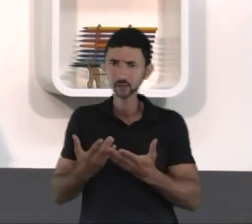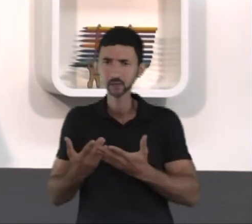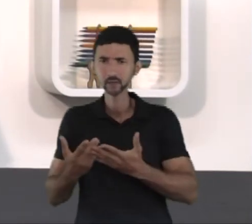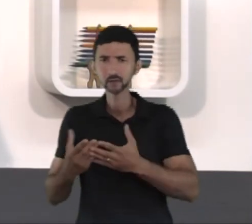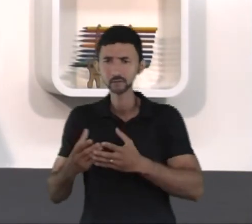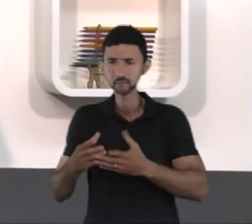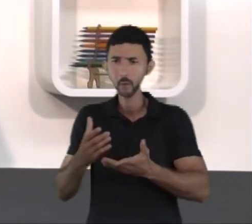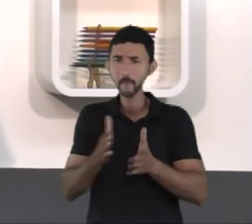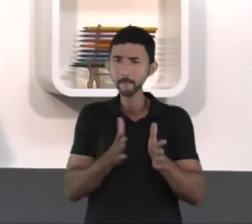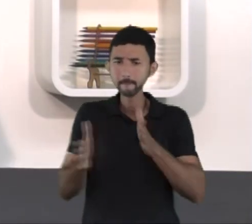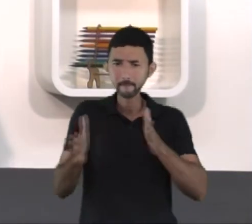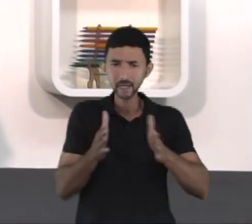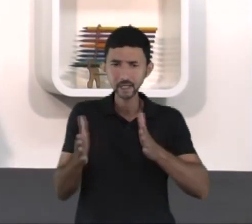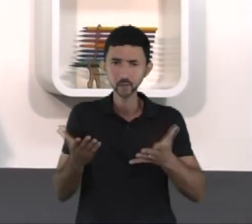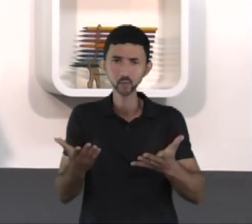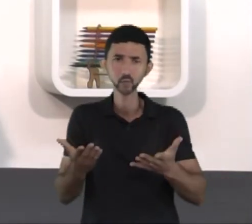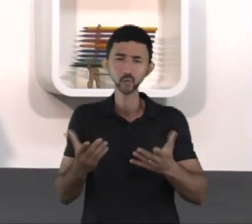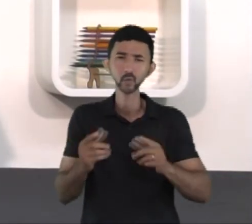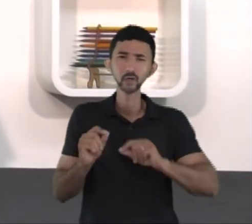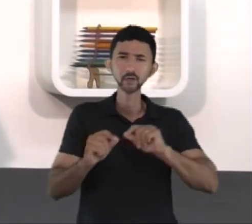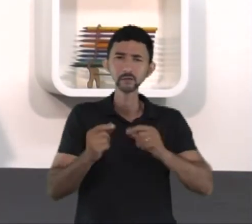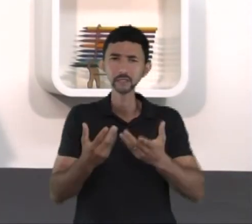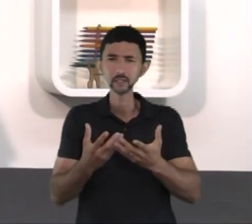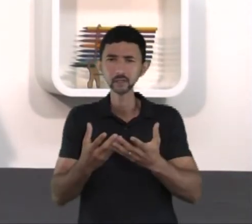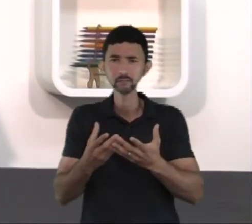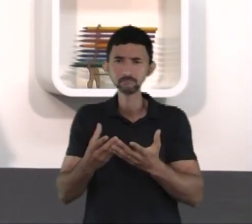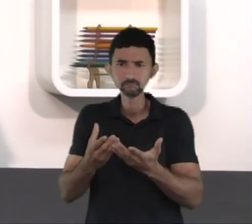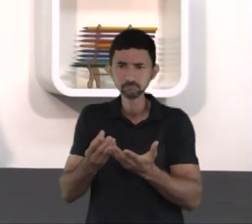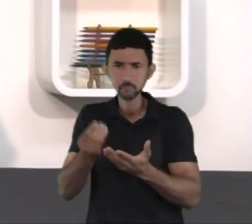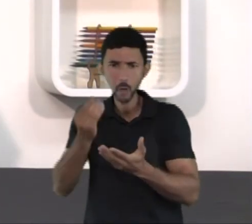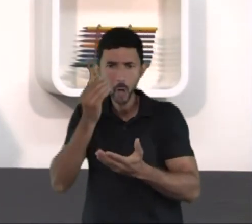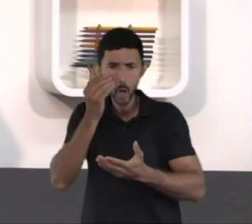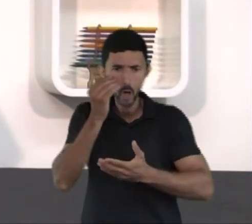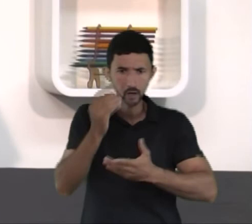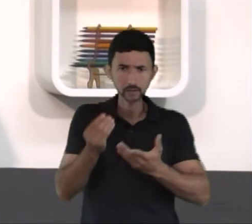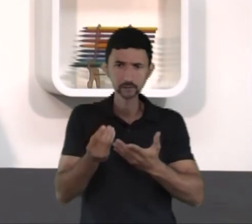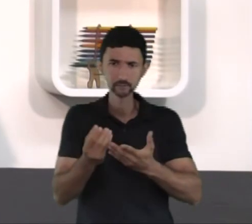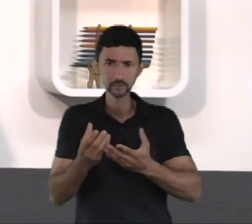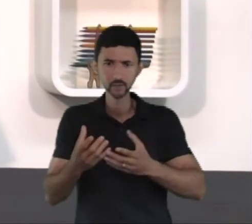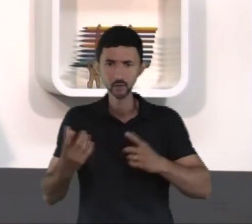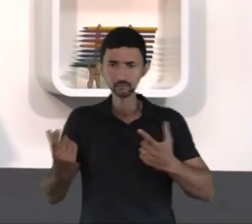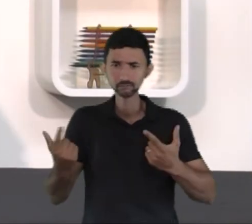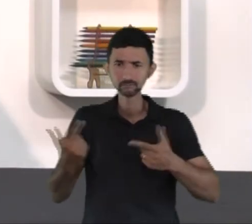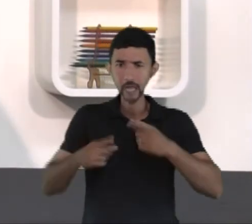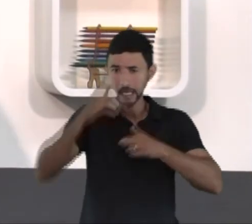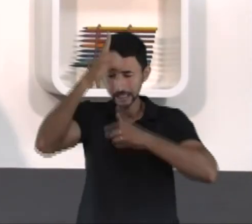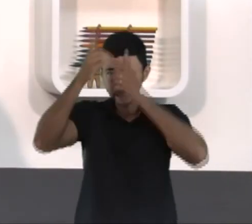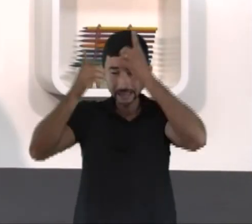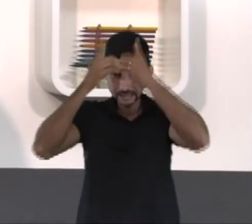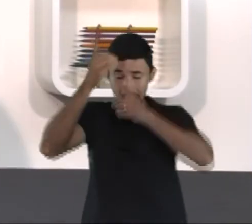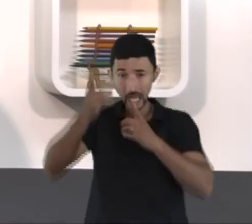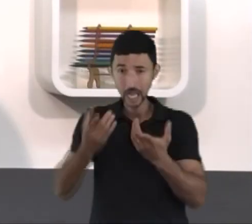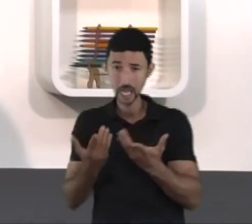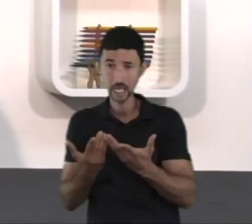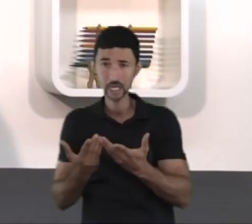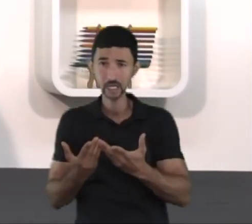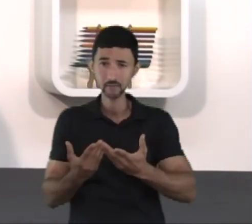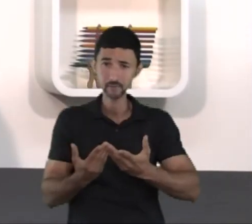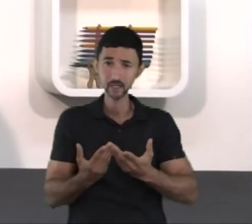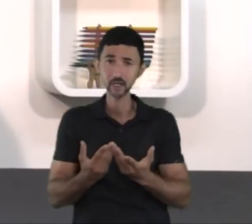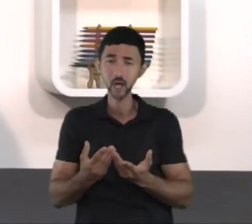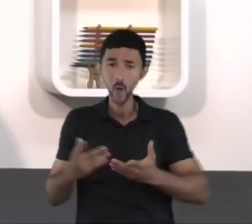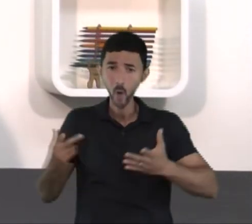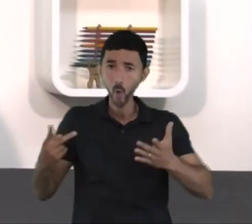grande nesse período, né, uma tensão gerada pelos embates ideológicos que poderiam